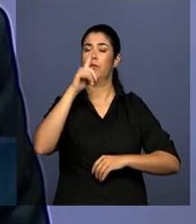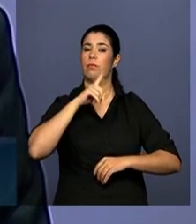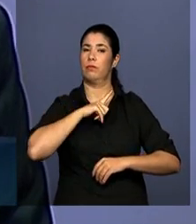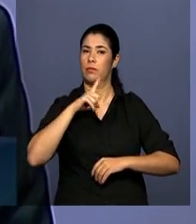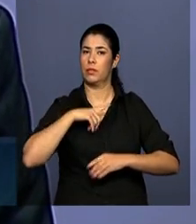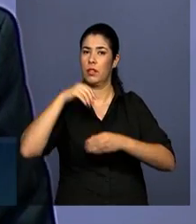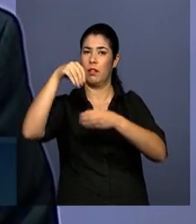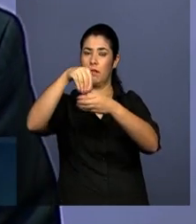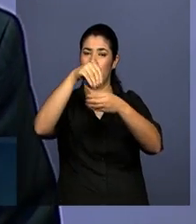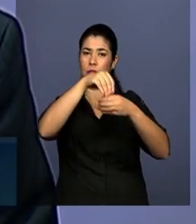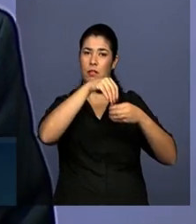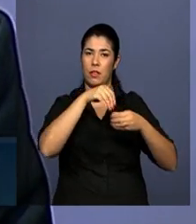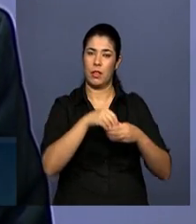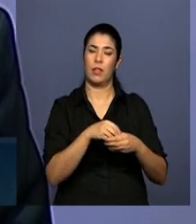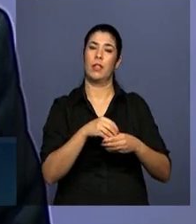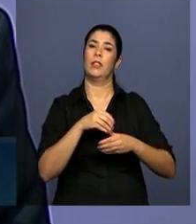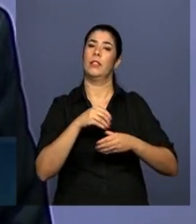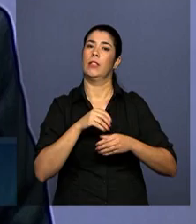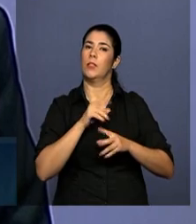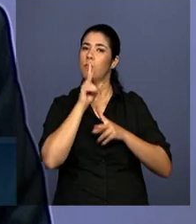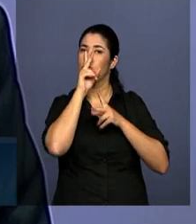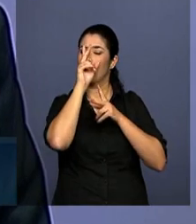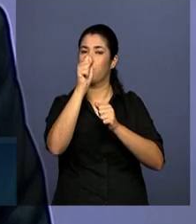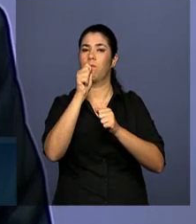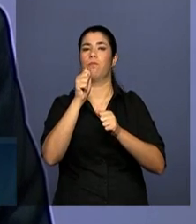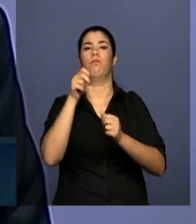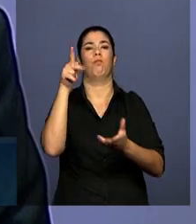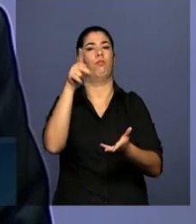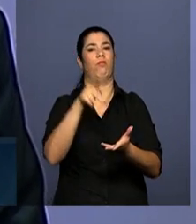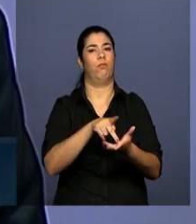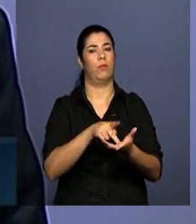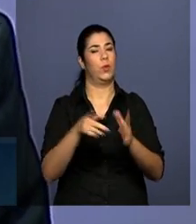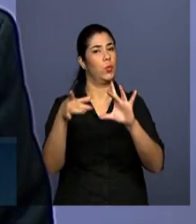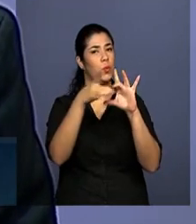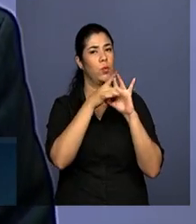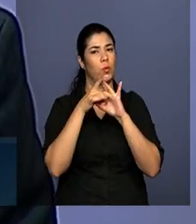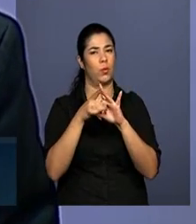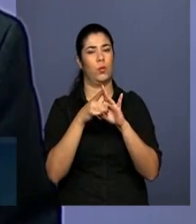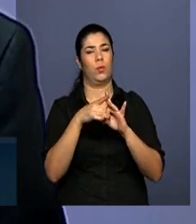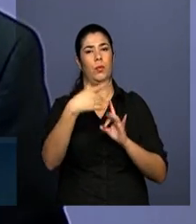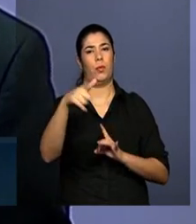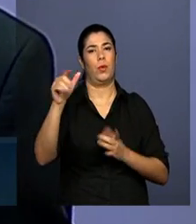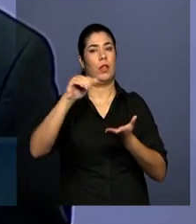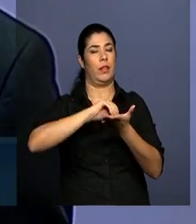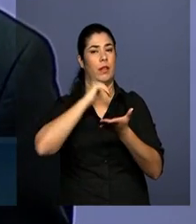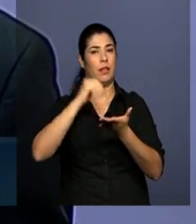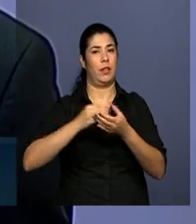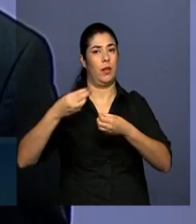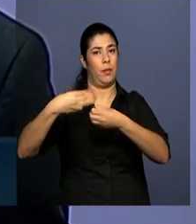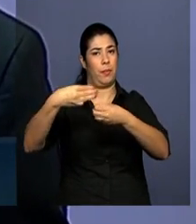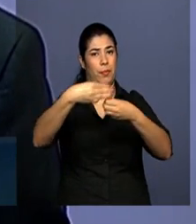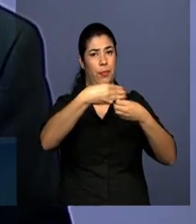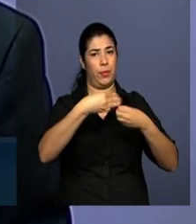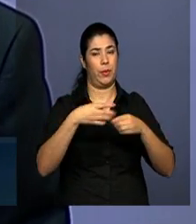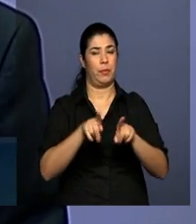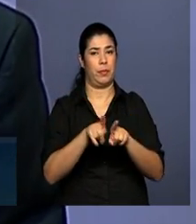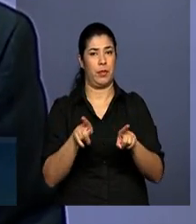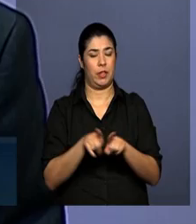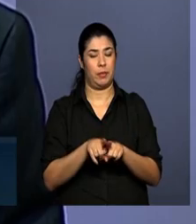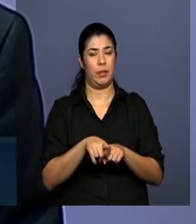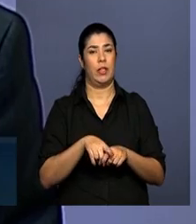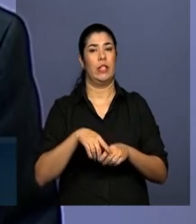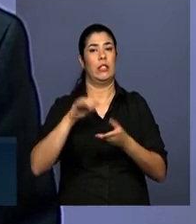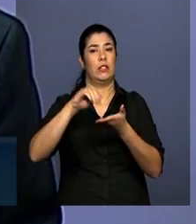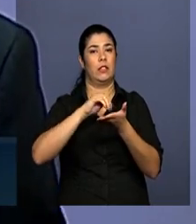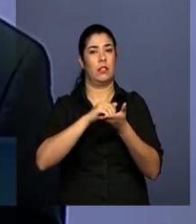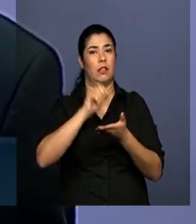construída de maneira muito, muito forte, muito de mãos dadas com as secretarias municipais de saúde, com as